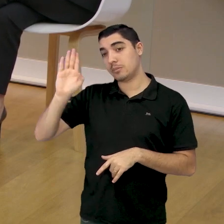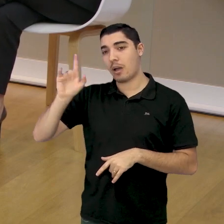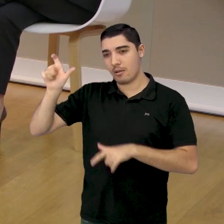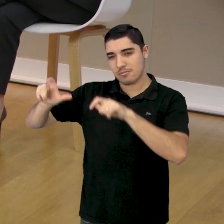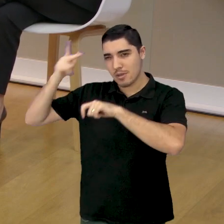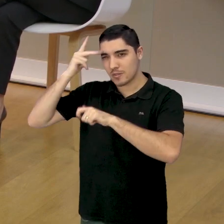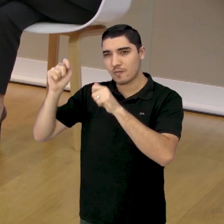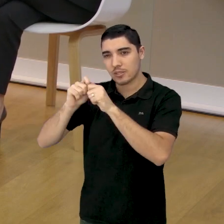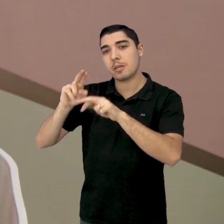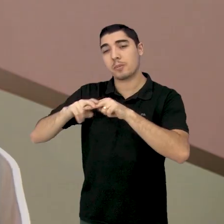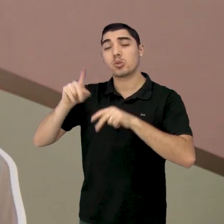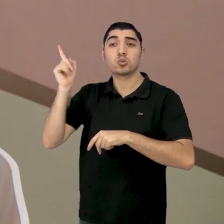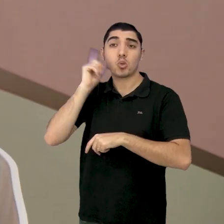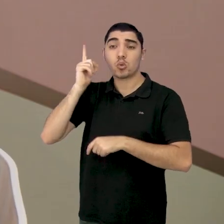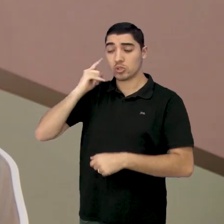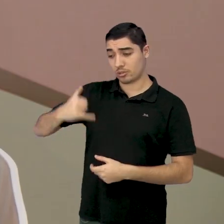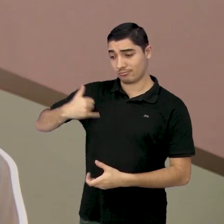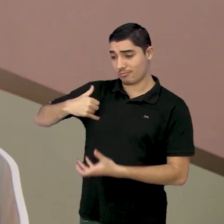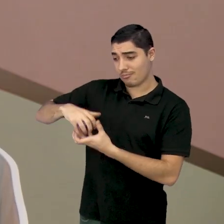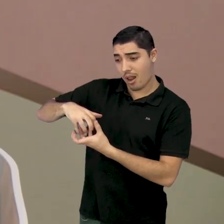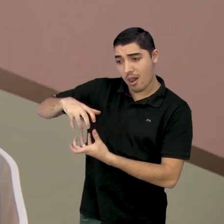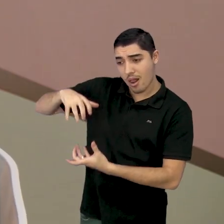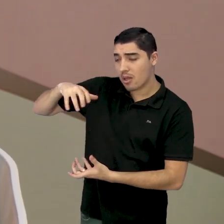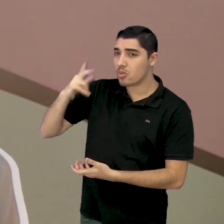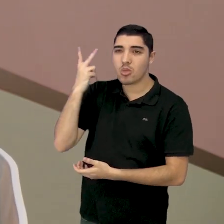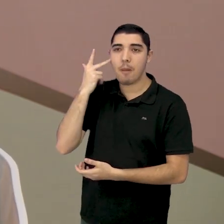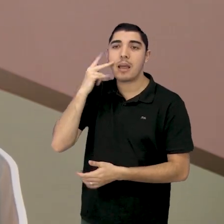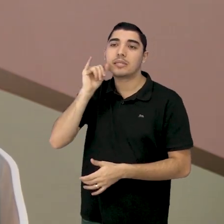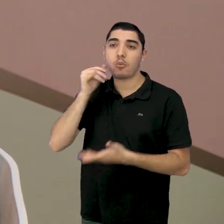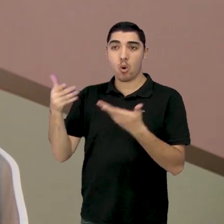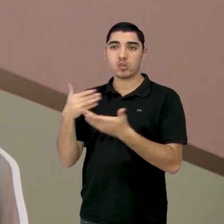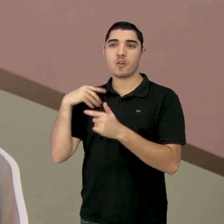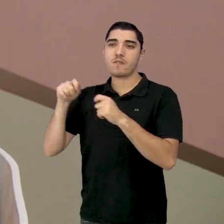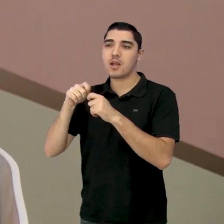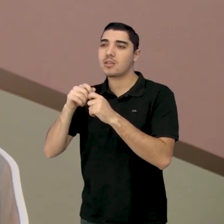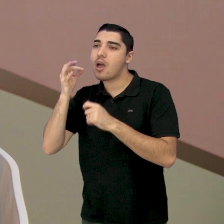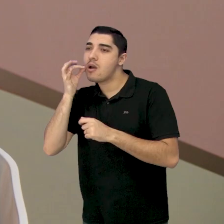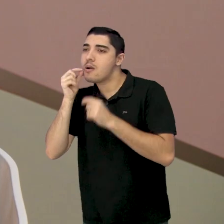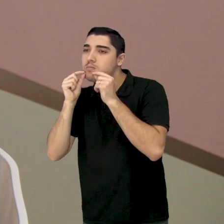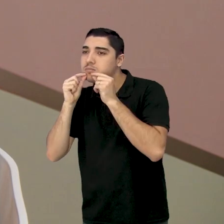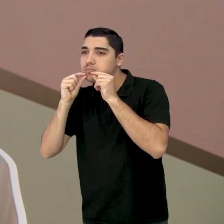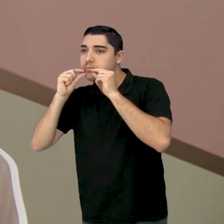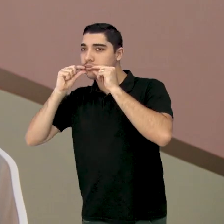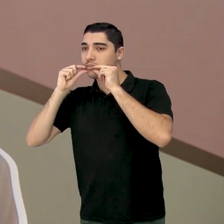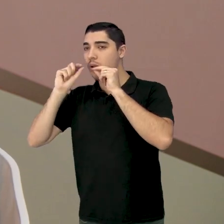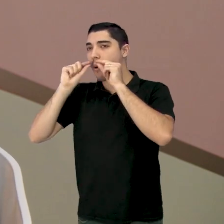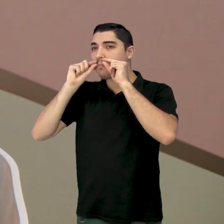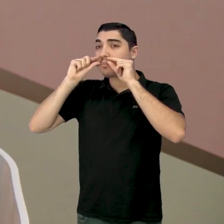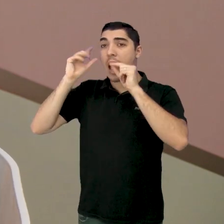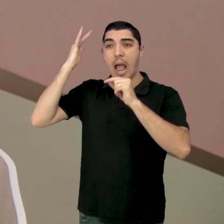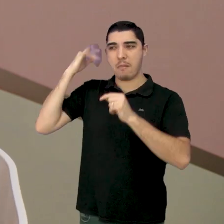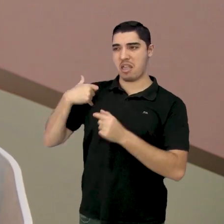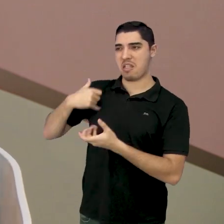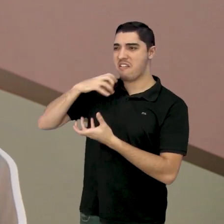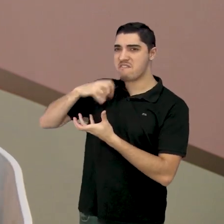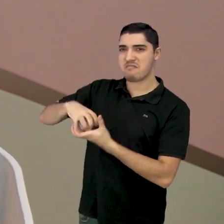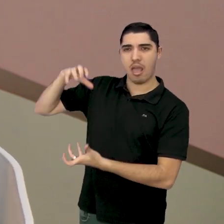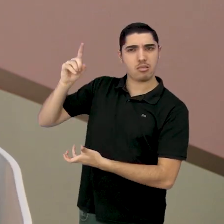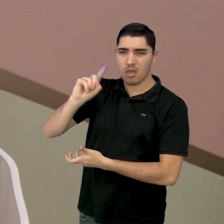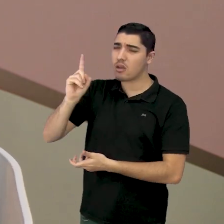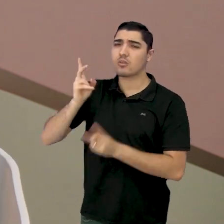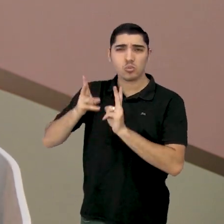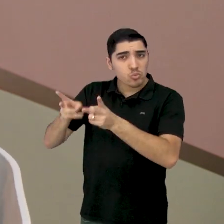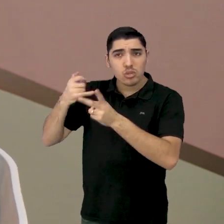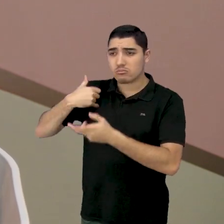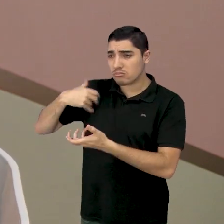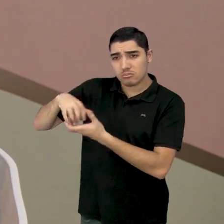né? Todos os dias a gente está envelhecendo. Não é porque eu faço hoje um preenchimento ou uma aplicação de botox que amanhã eu não vou envelhecer. Eu vou continuar